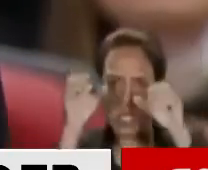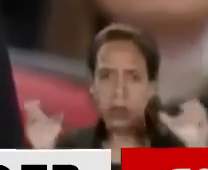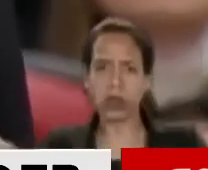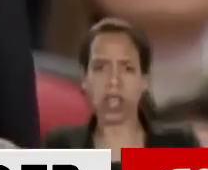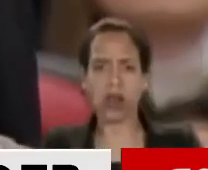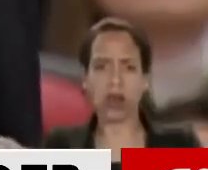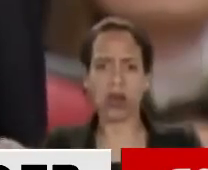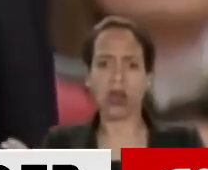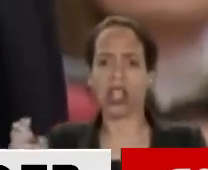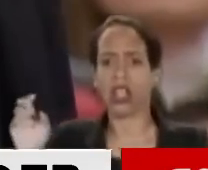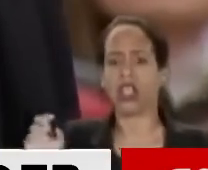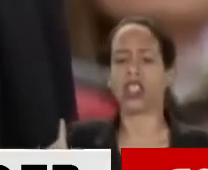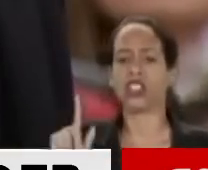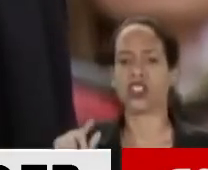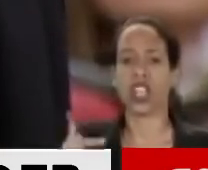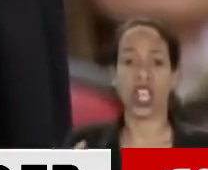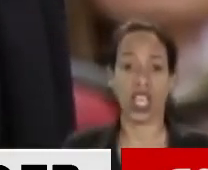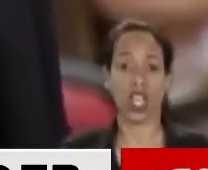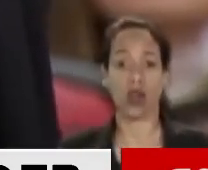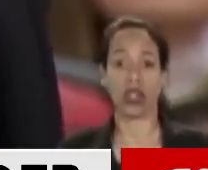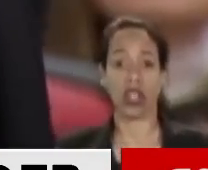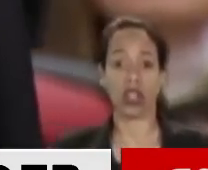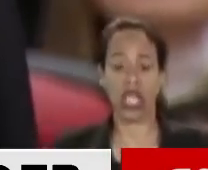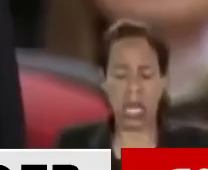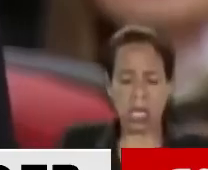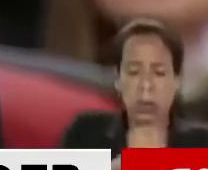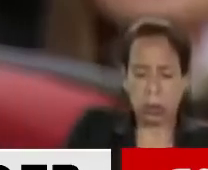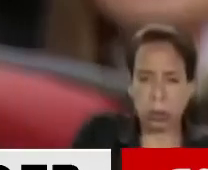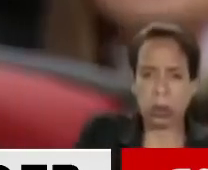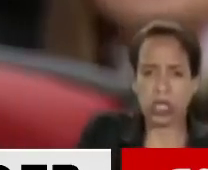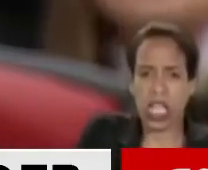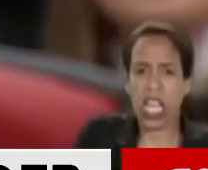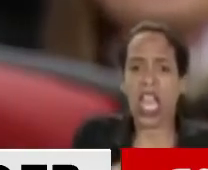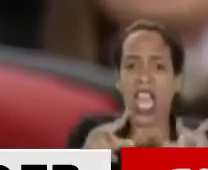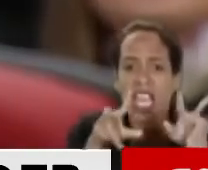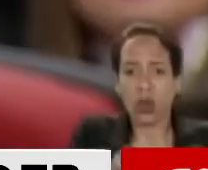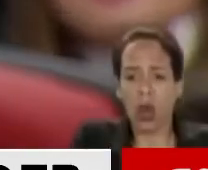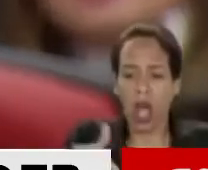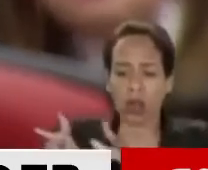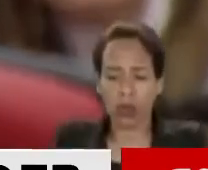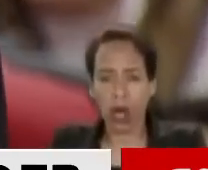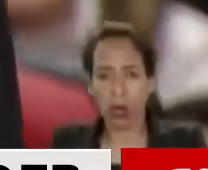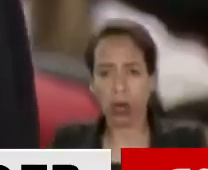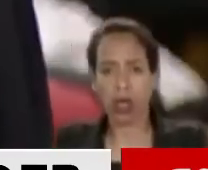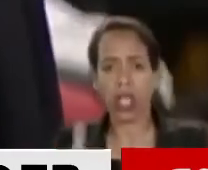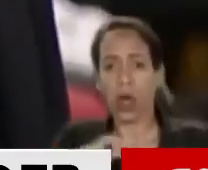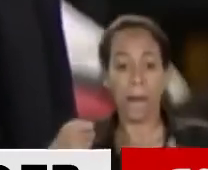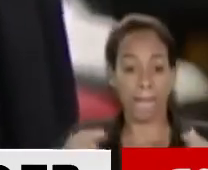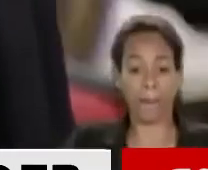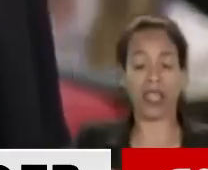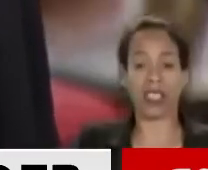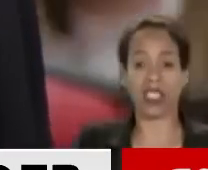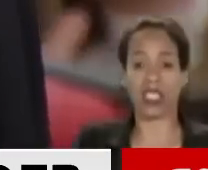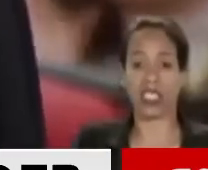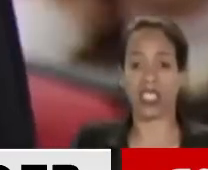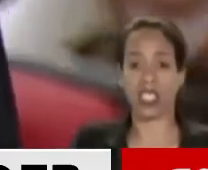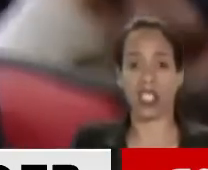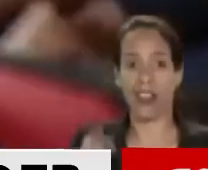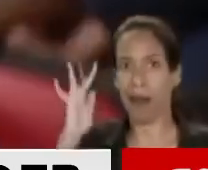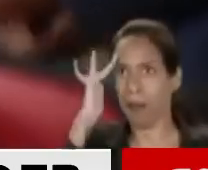Superior Eleitoral em casos rigorosamente semelhantes. Não é preciso ter uma